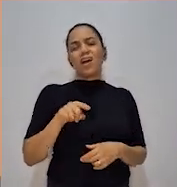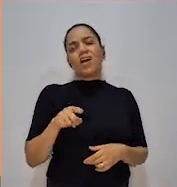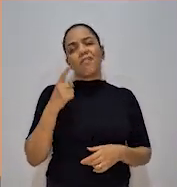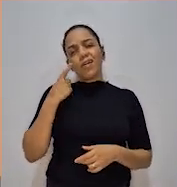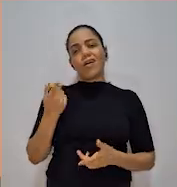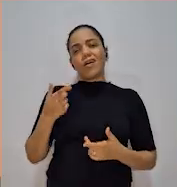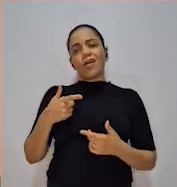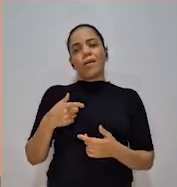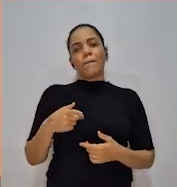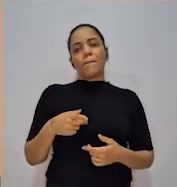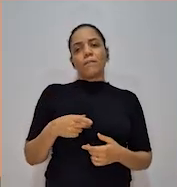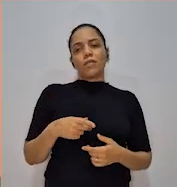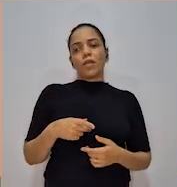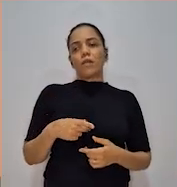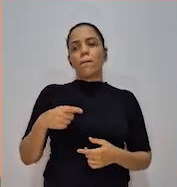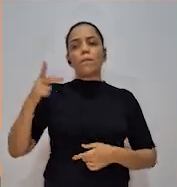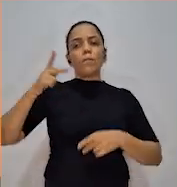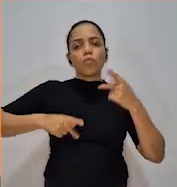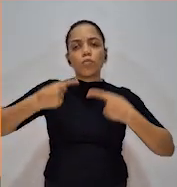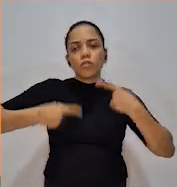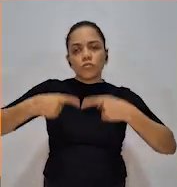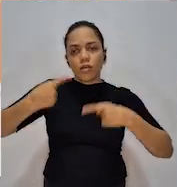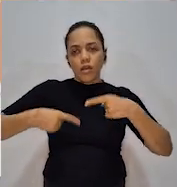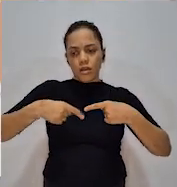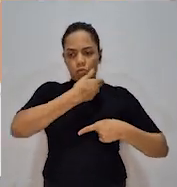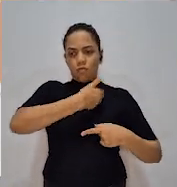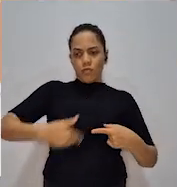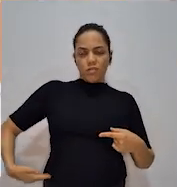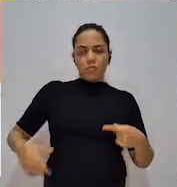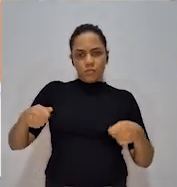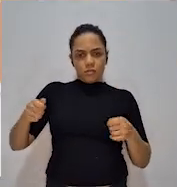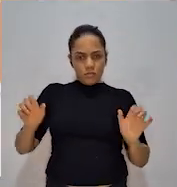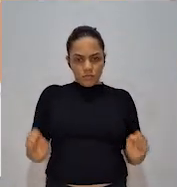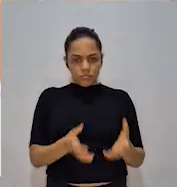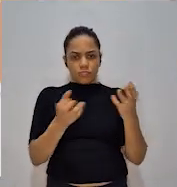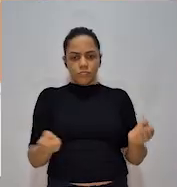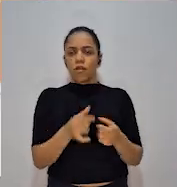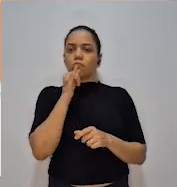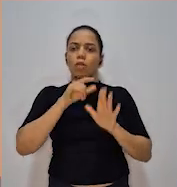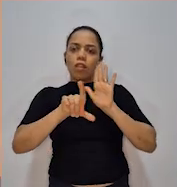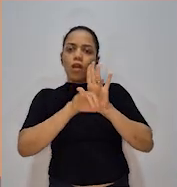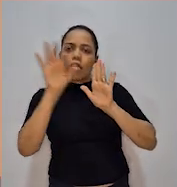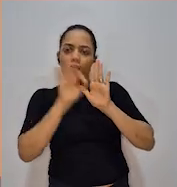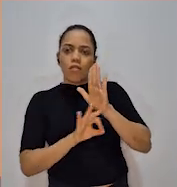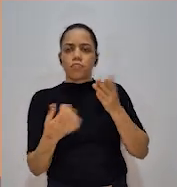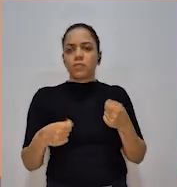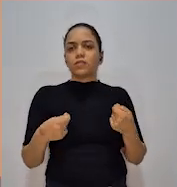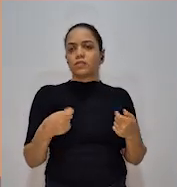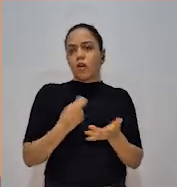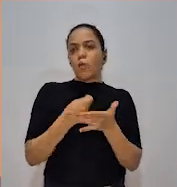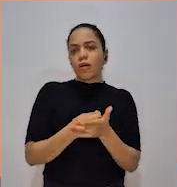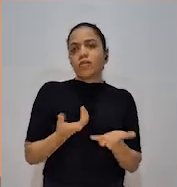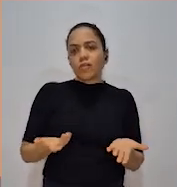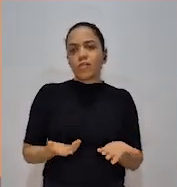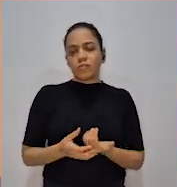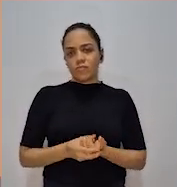O quanto as empresas se movimentam para fazer o cumprimento das cotas, e aí vem as perguntas, né? Nós temos outra pergunta aqui sobre